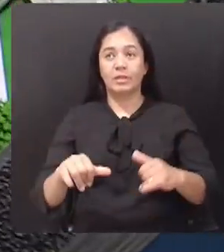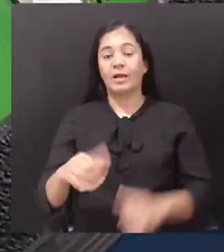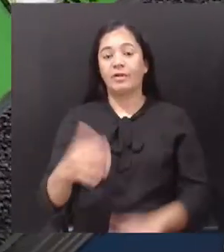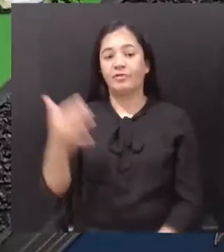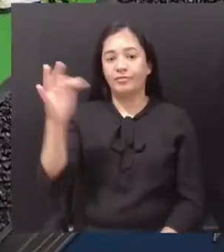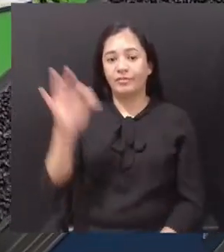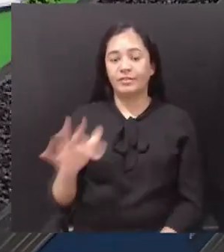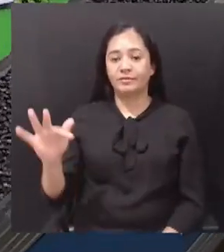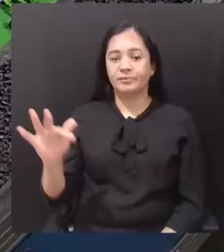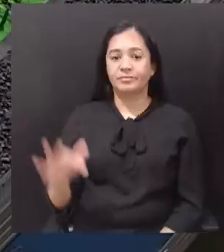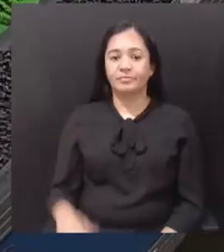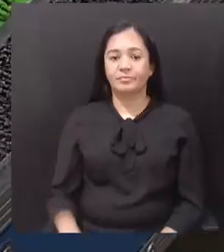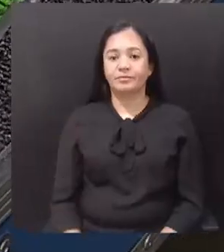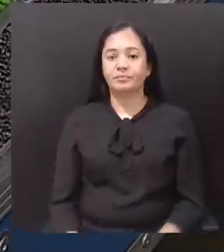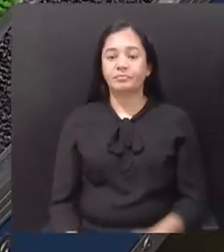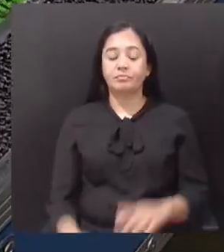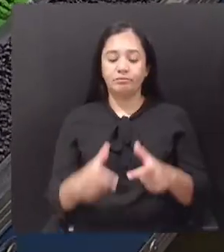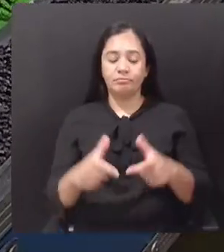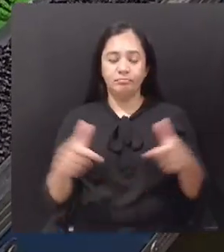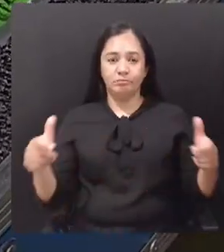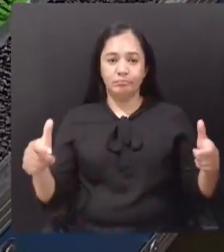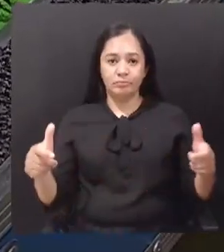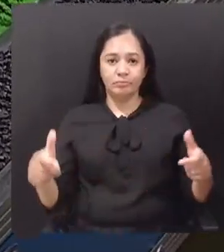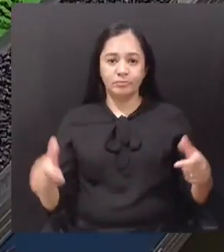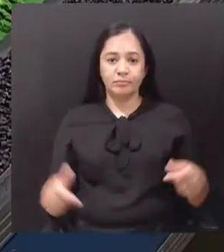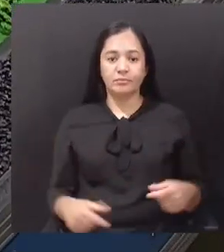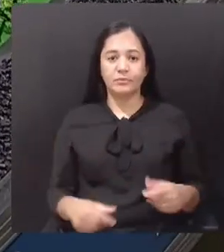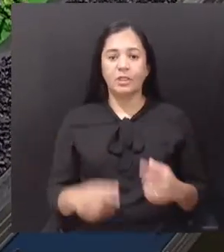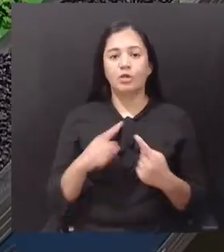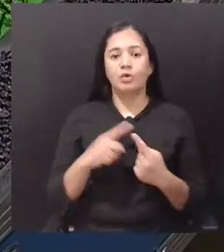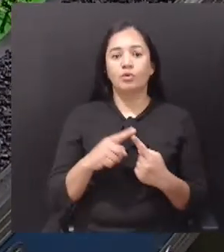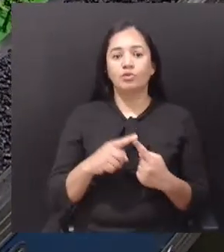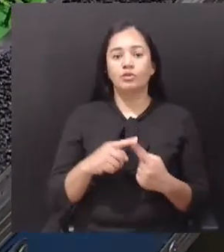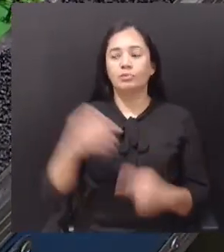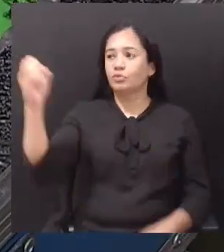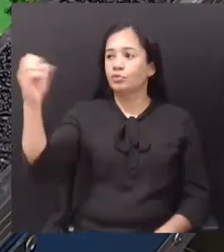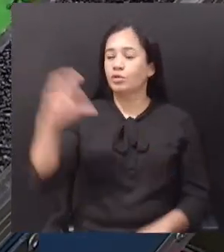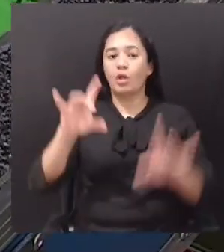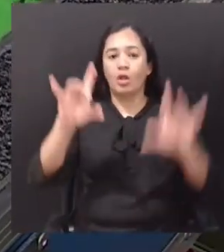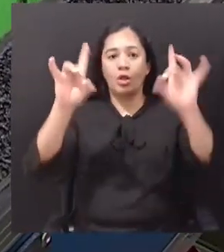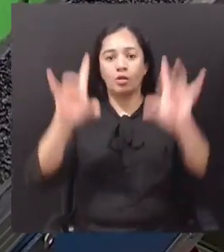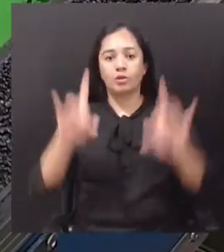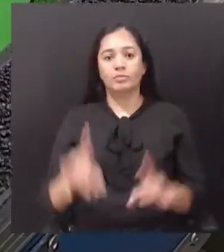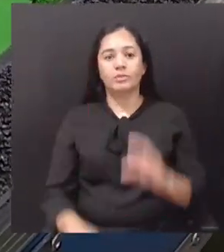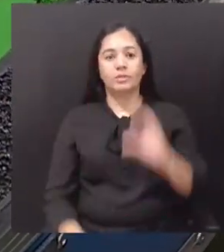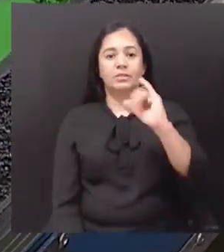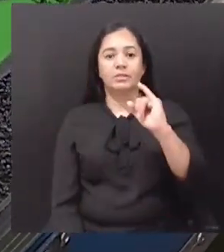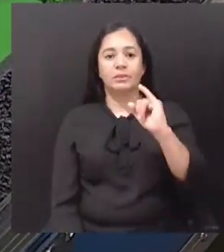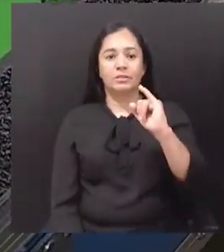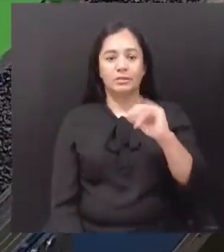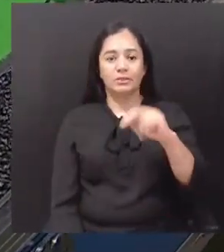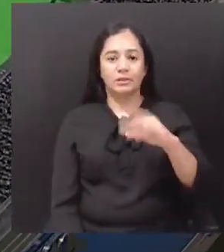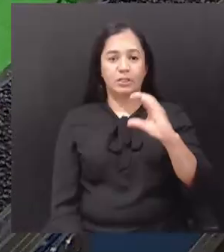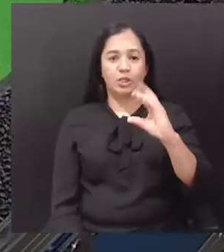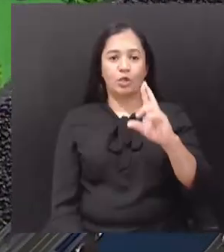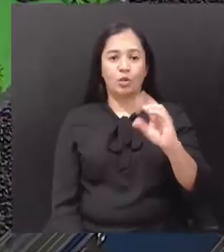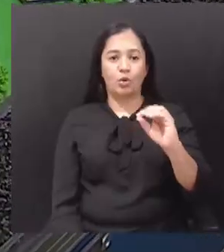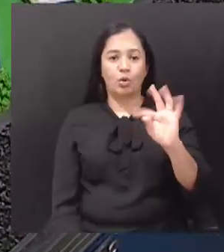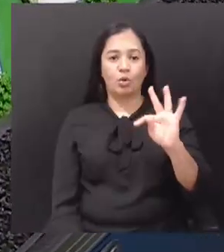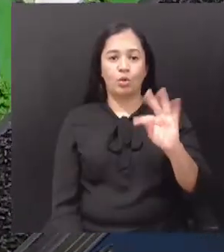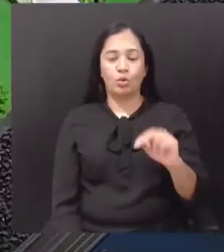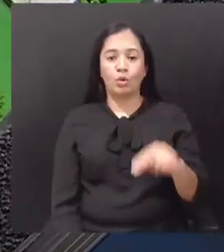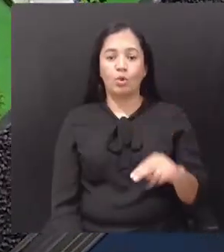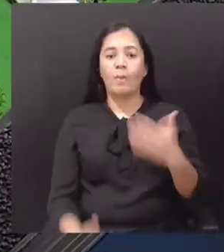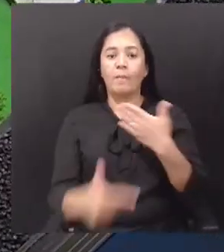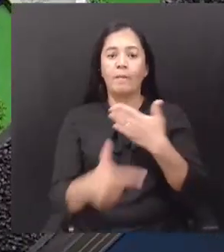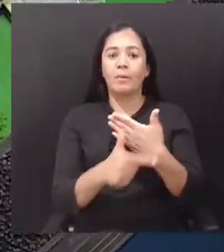pouco mais abrangente, que é gerar esse tipo de luz especial que a gente chama de luz síncrotron. E a luz síncrotron ela tem um papel fundamental na